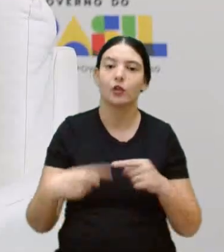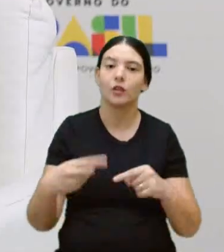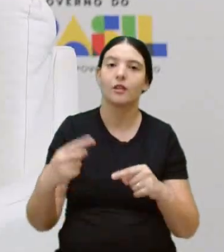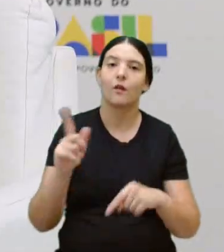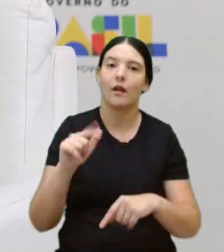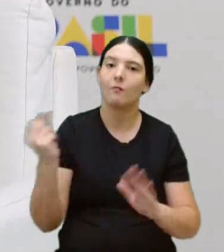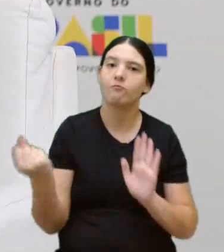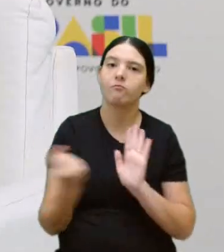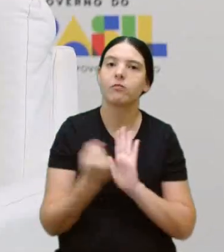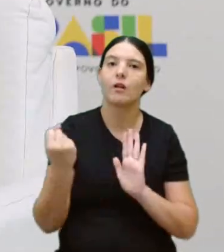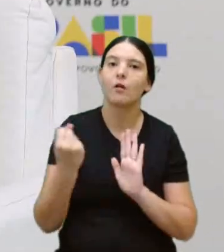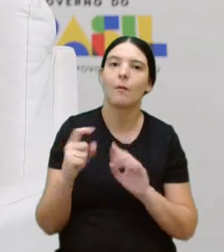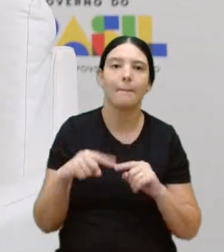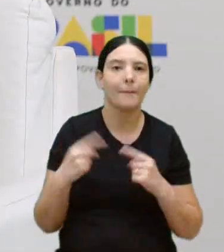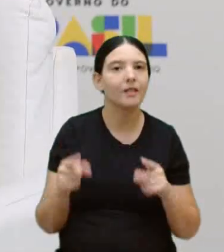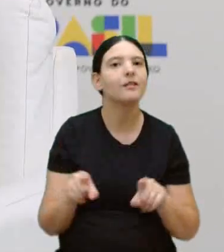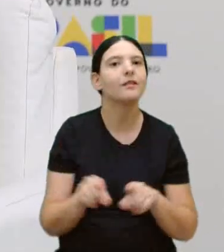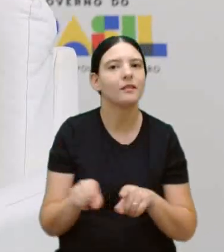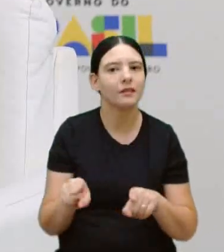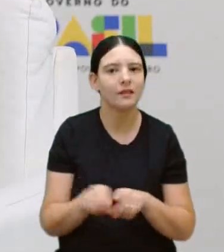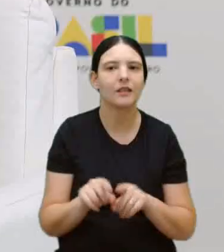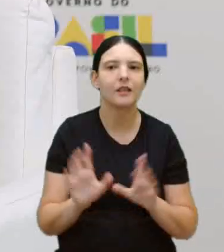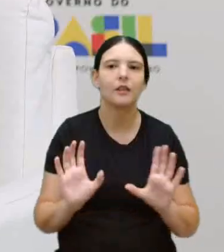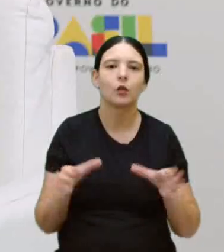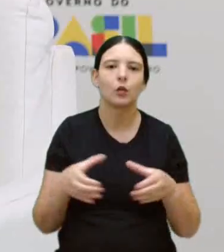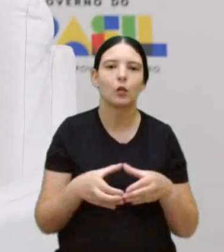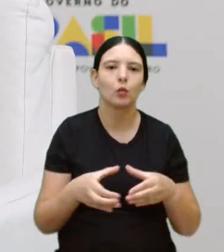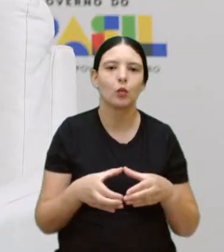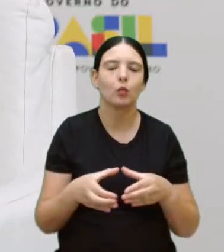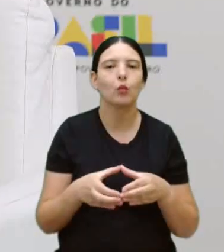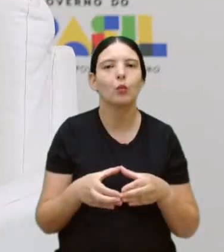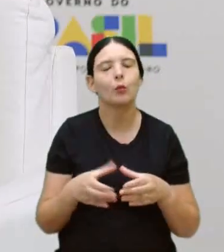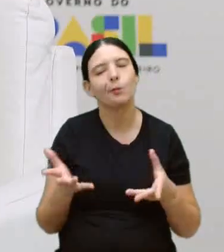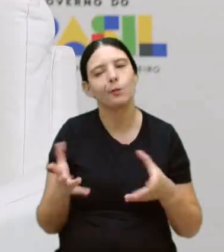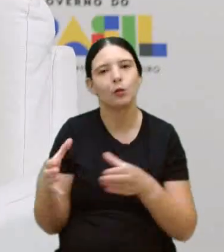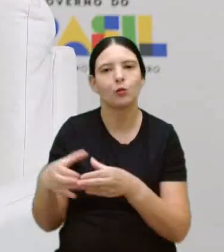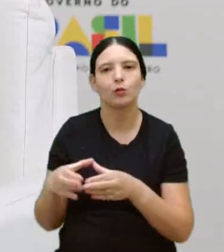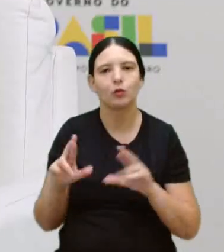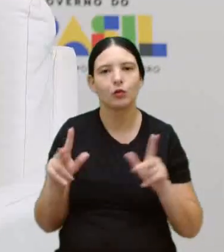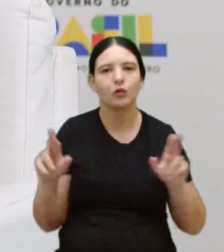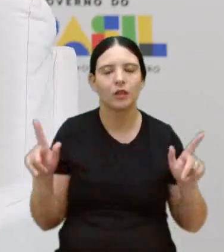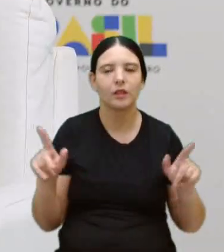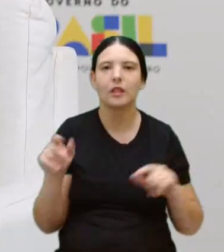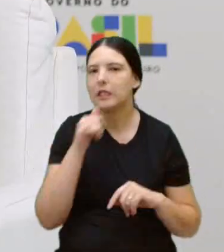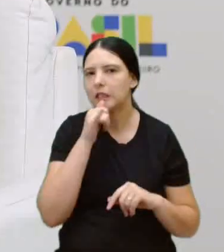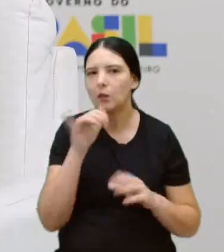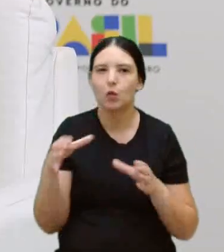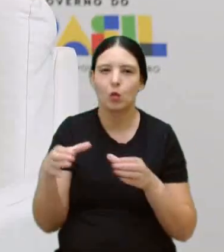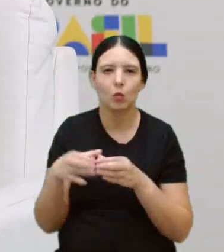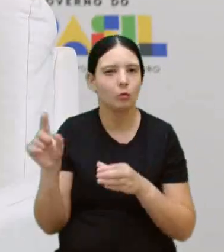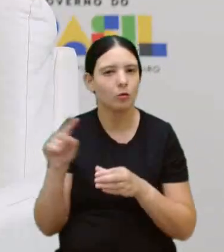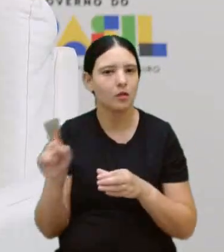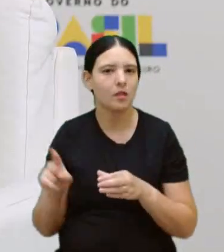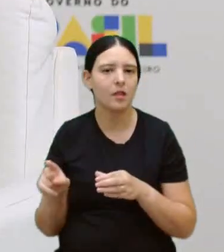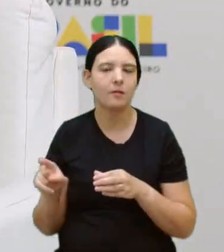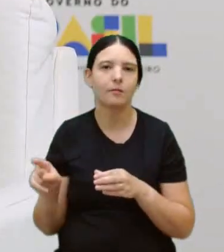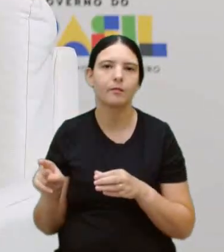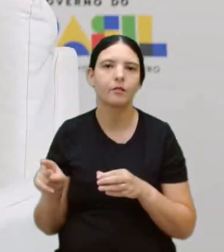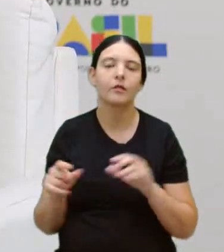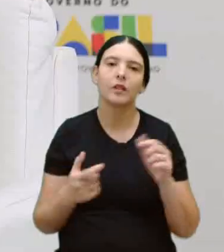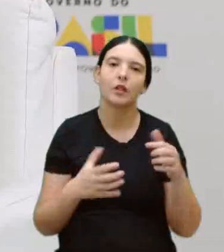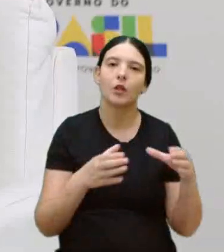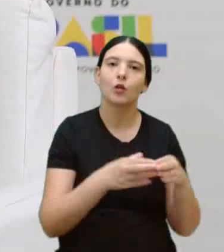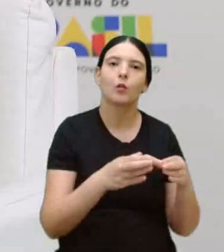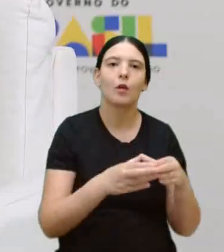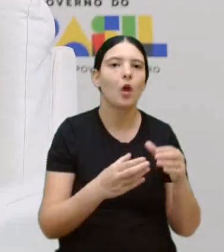marcadores de nichos. Pode ter uma pessoa de geração Z que seja mais conservadora do que alguém baby boomer. Um